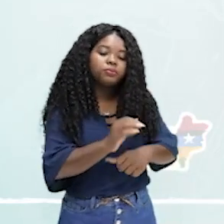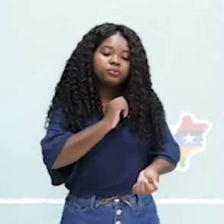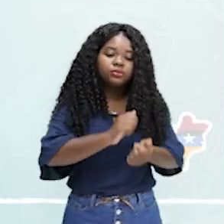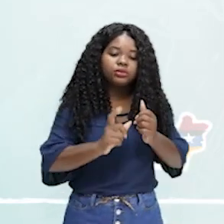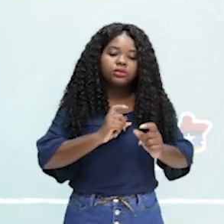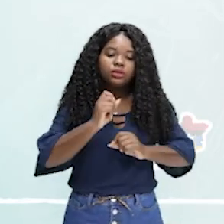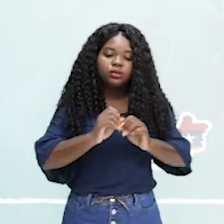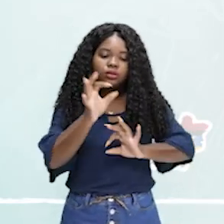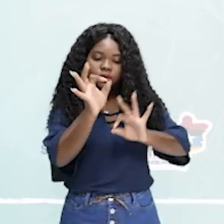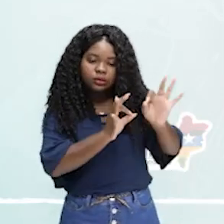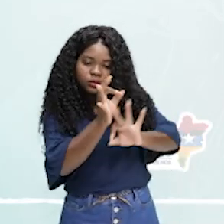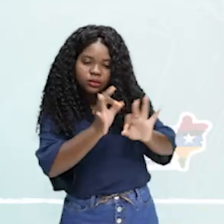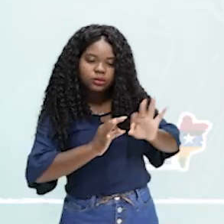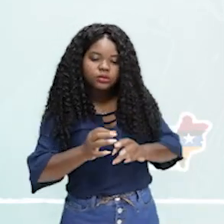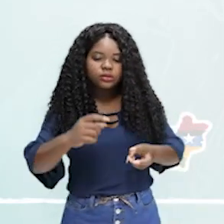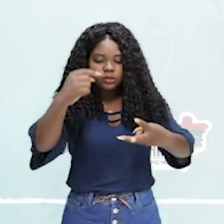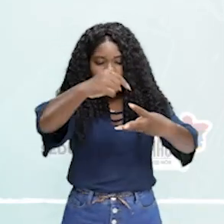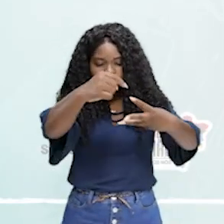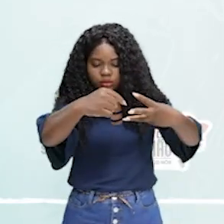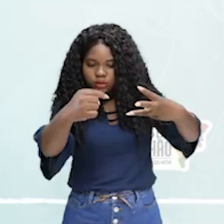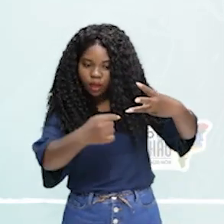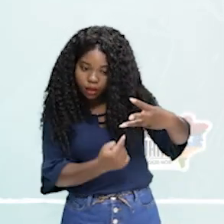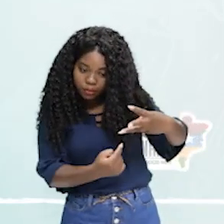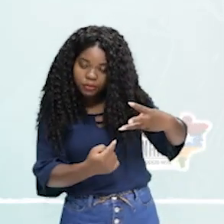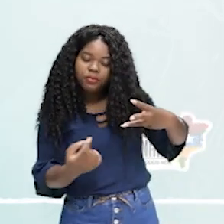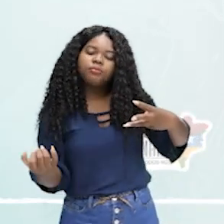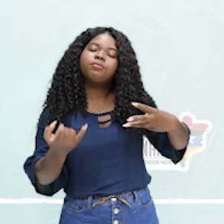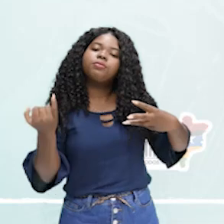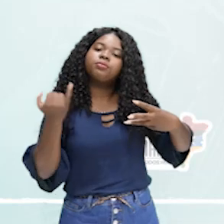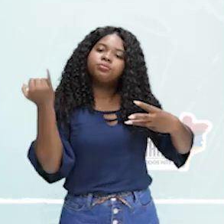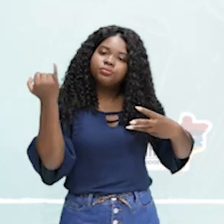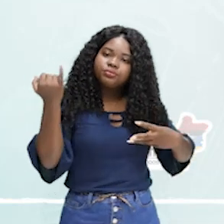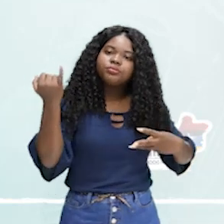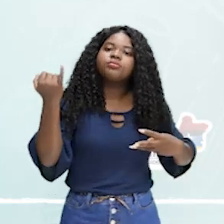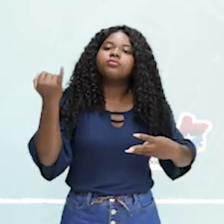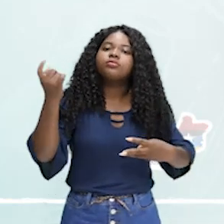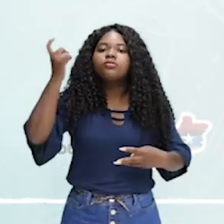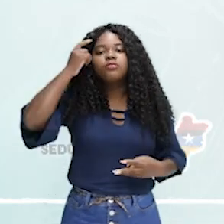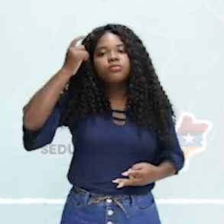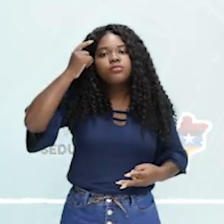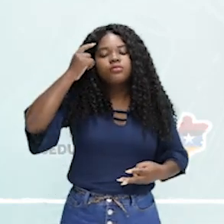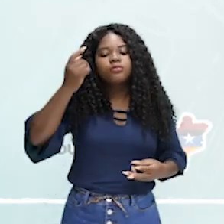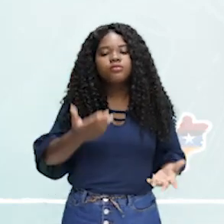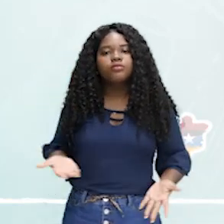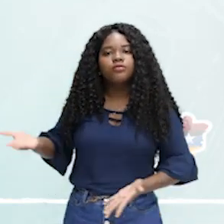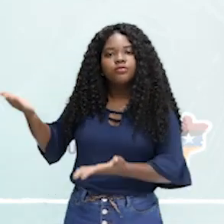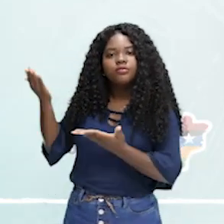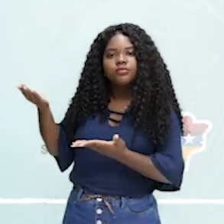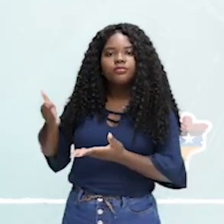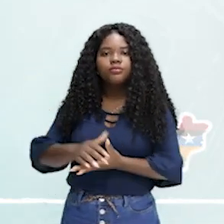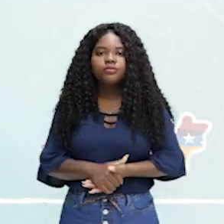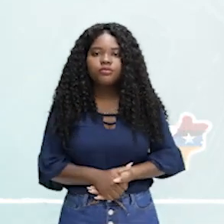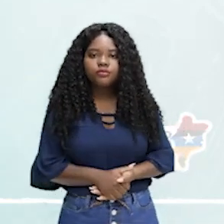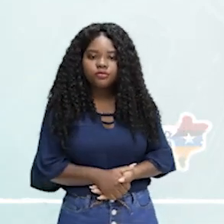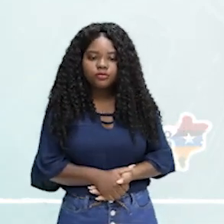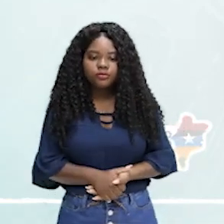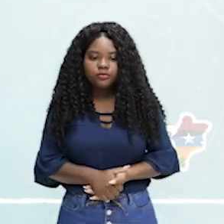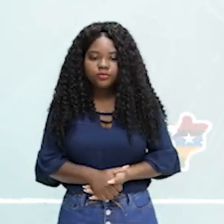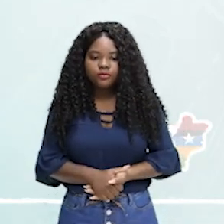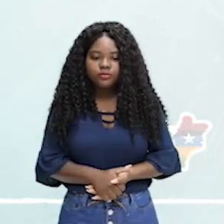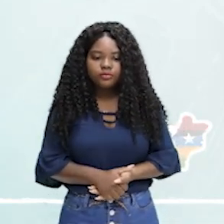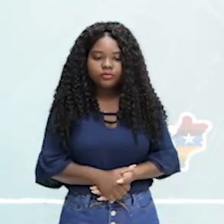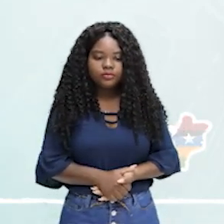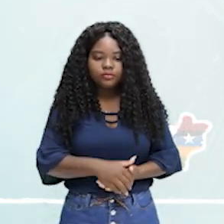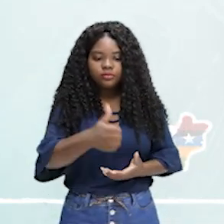ele se divide de três coisinhas que tem que ser feitas quando a gente vai pensar em treinamento esportivo. A primeira, nós temos que